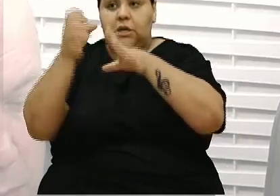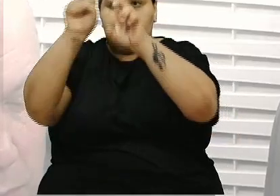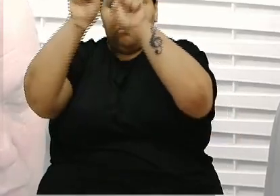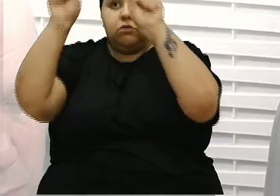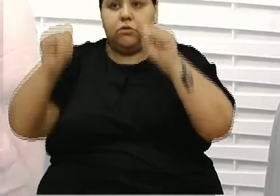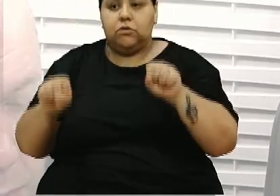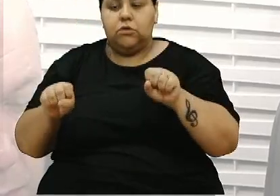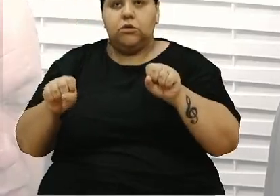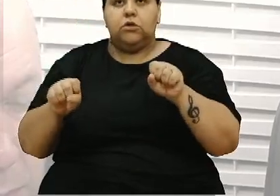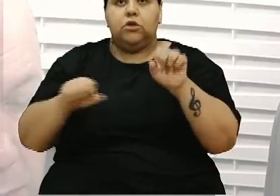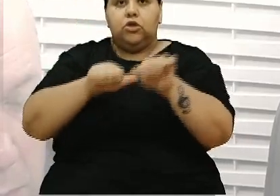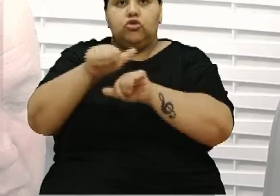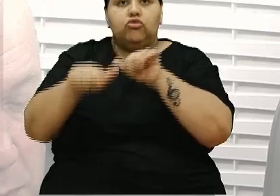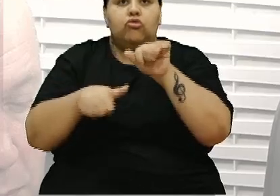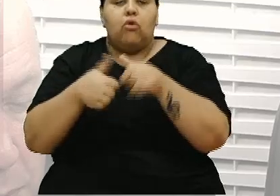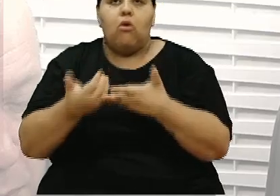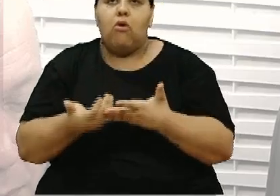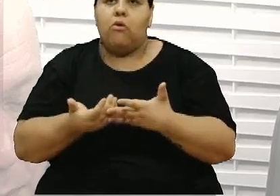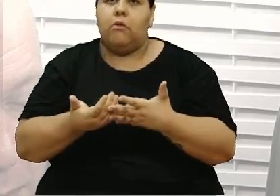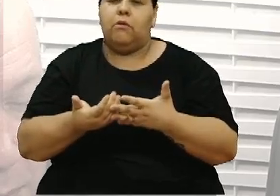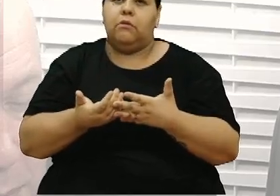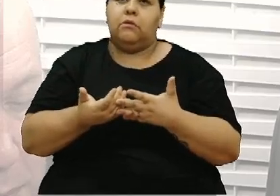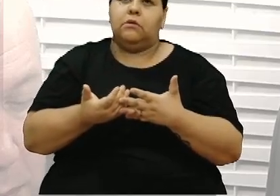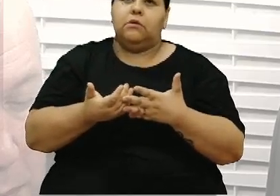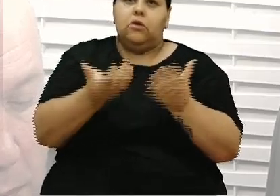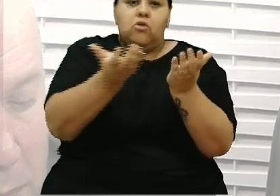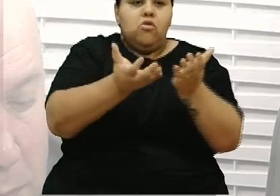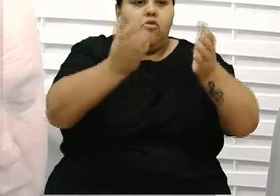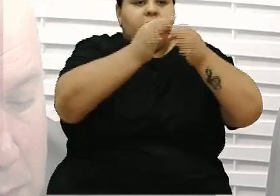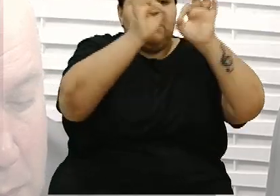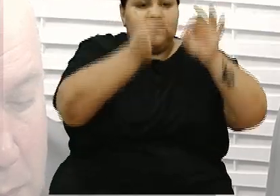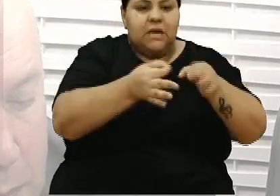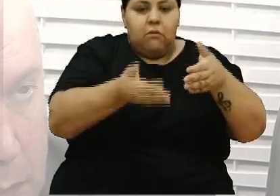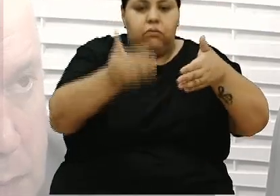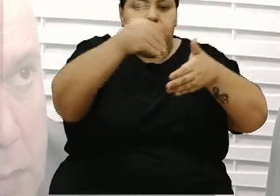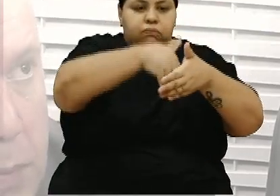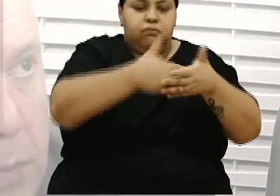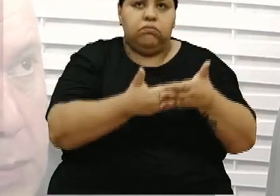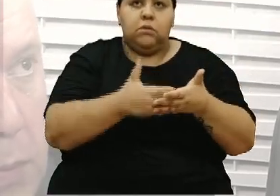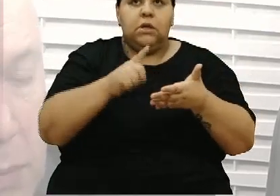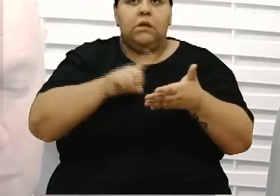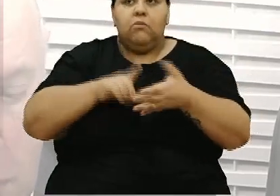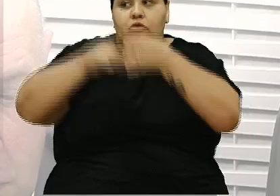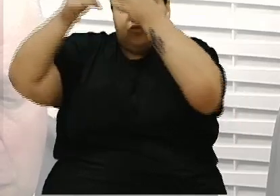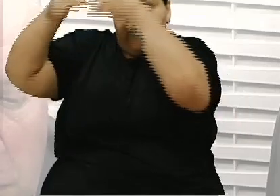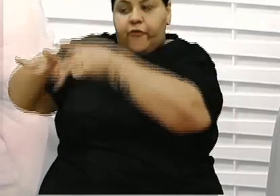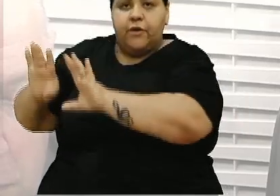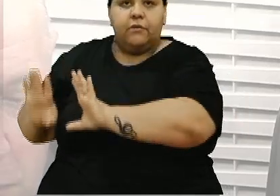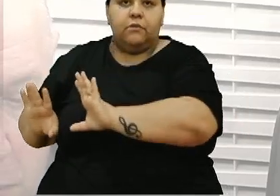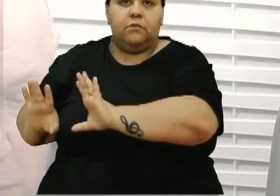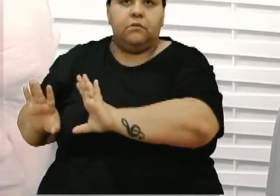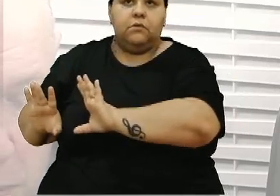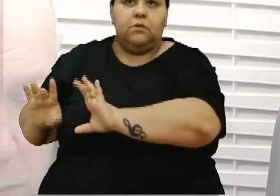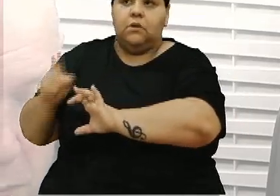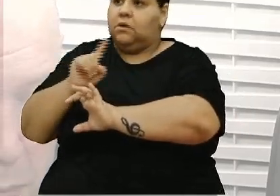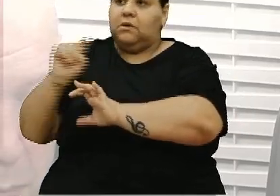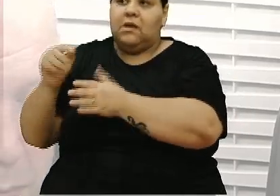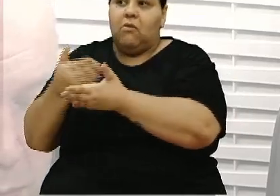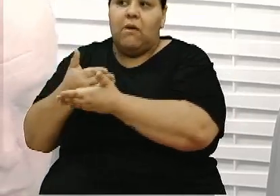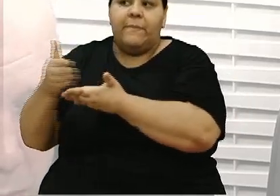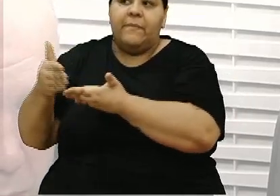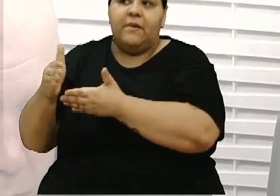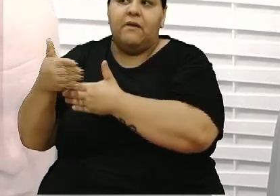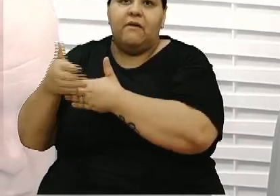óleos, trocas de óleos, tem os recipientes adequados e depois tem o descarte adequado. Não deixar de abrir aquela mecânica.